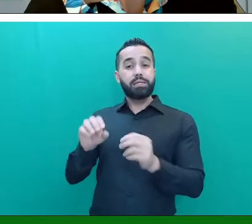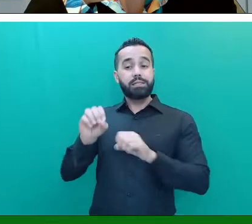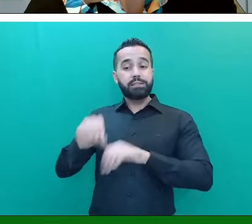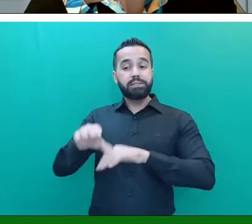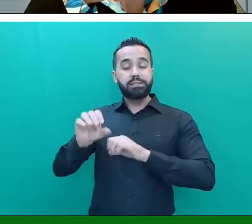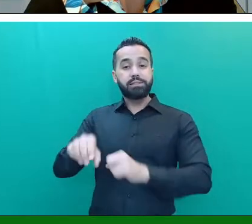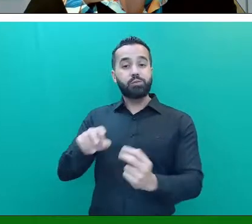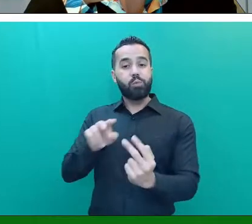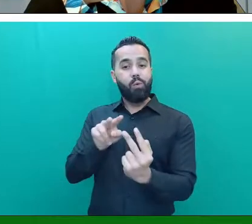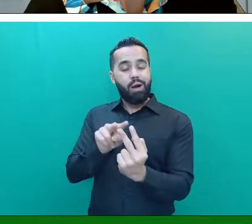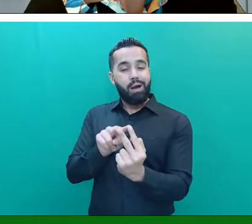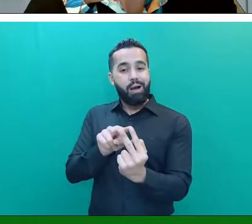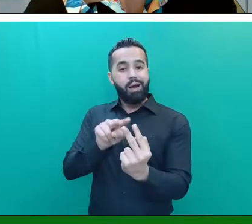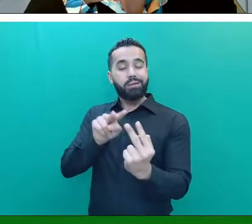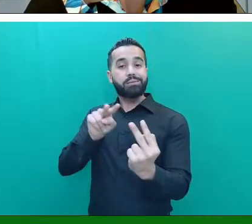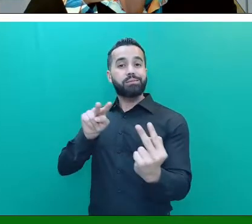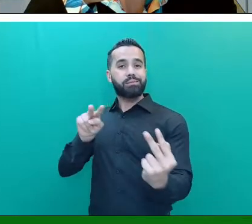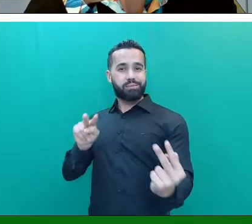pouquinho sobre isso.